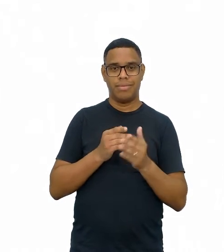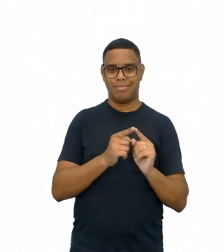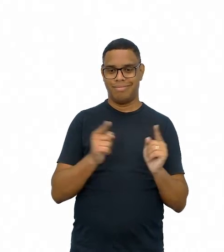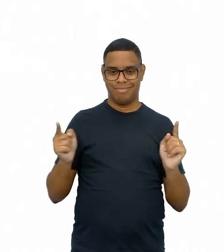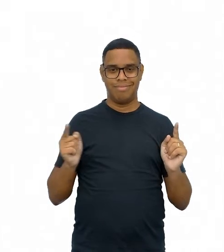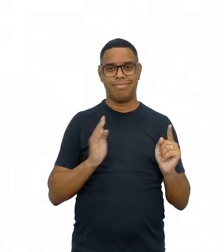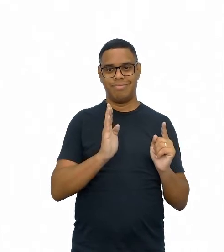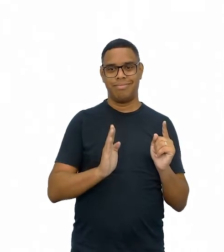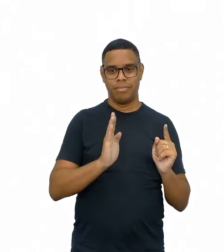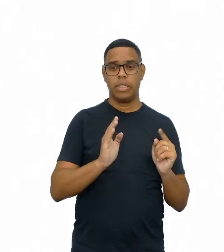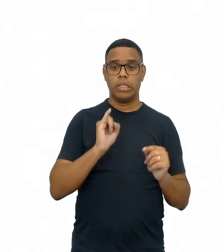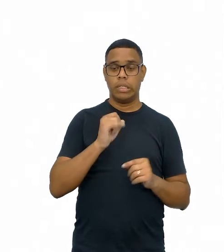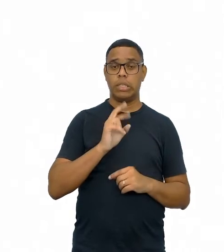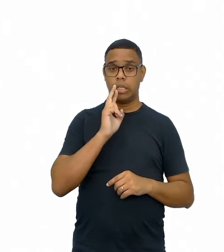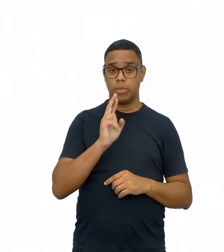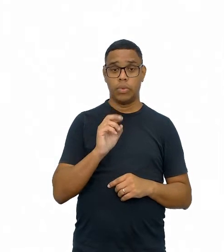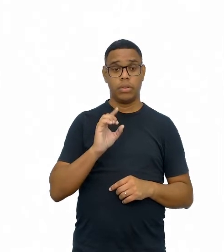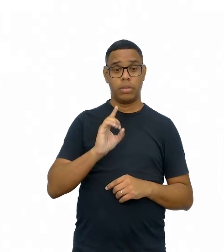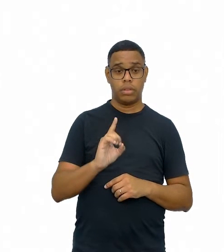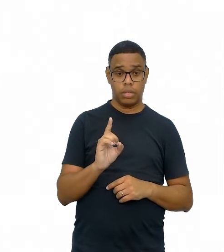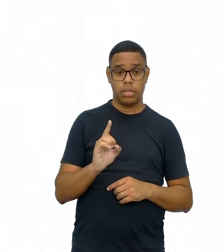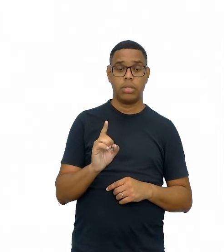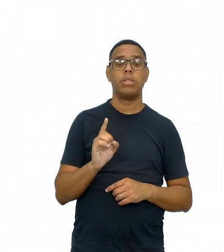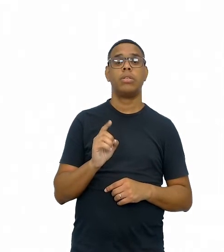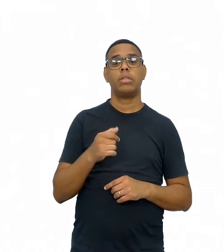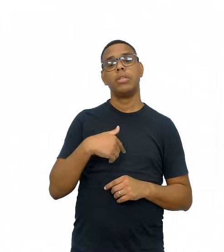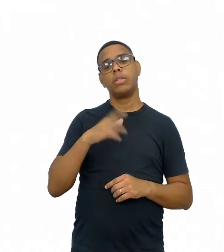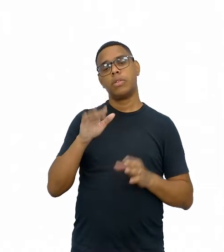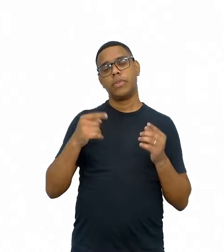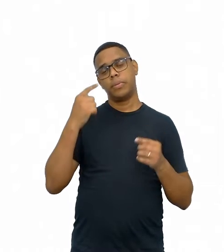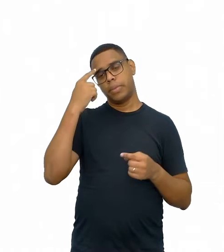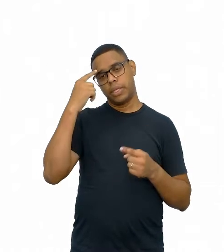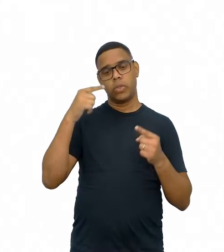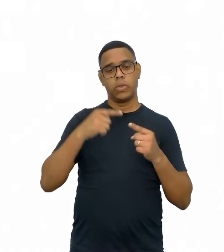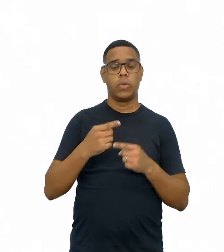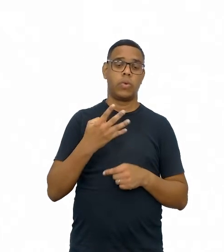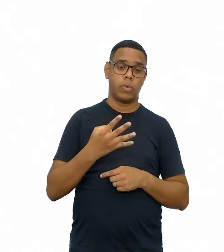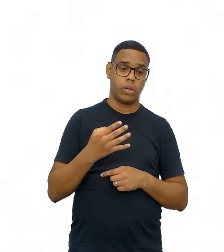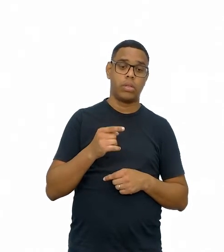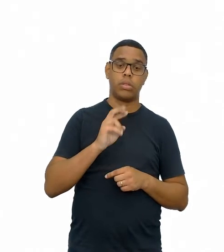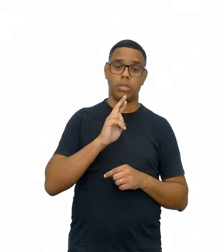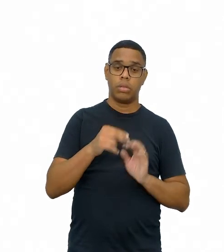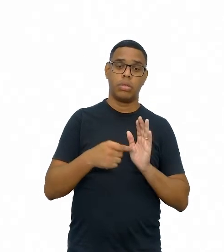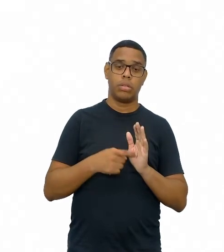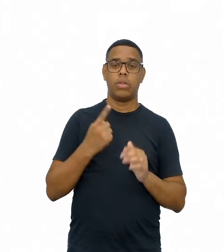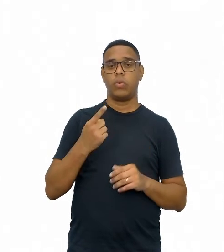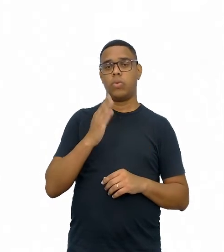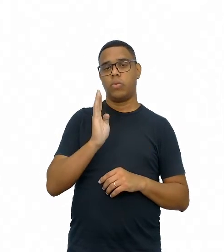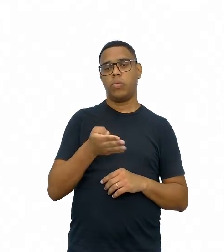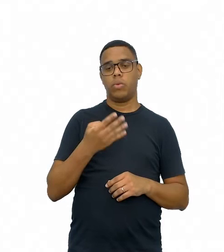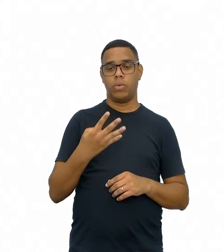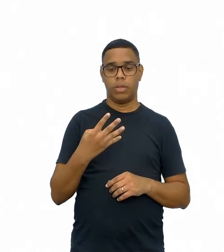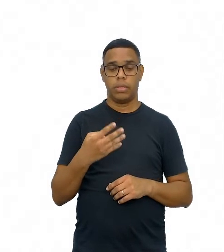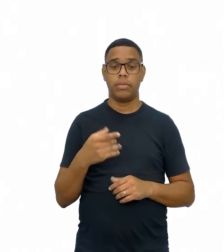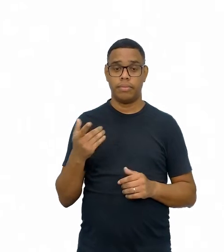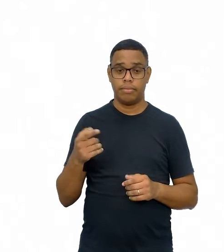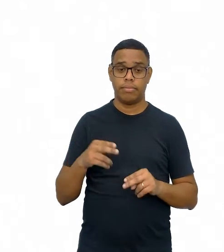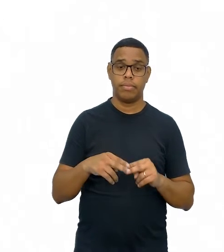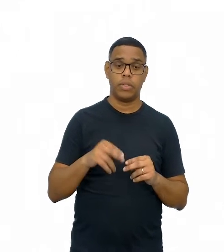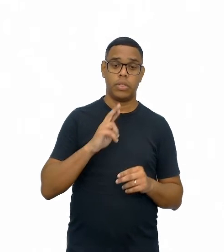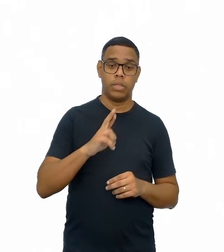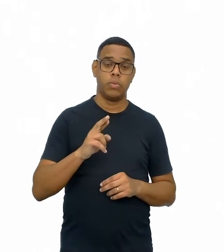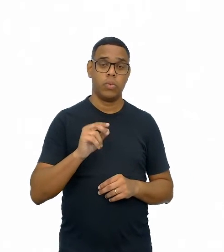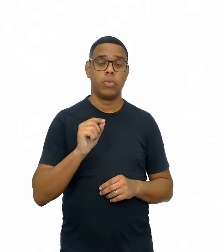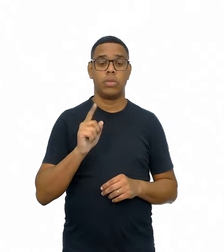exemplo. E se ele respondeu a letra D, ele pode ter associado o ponto 4 com a representação de 1/4. Então, ele colocou